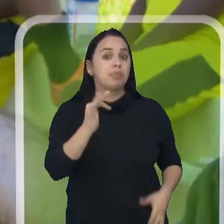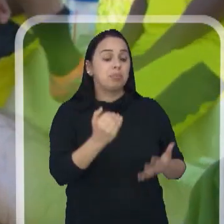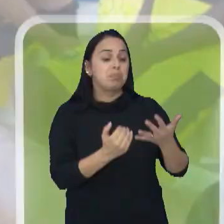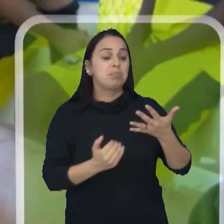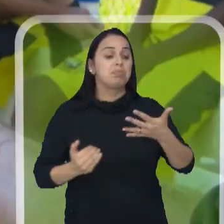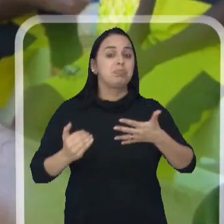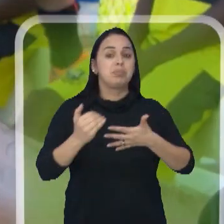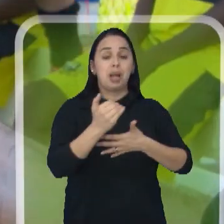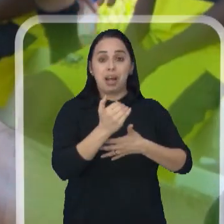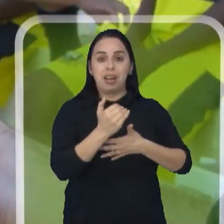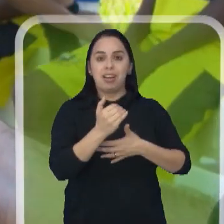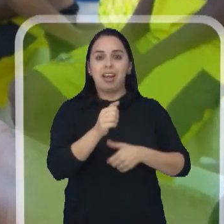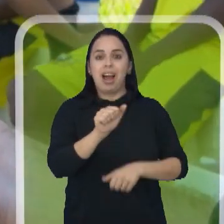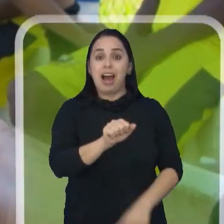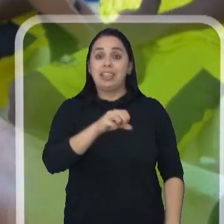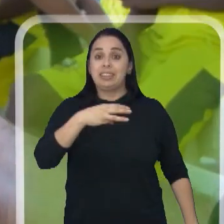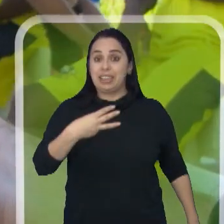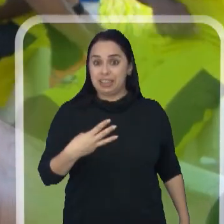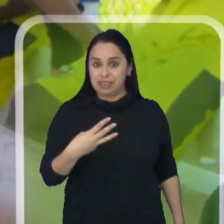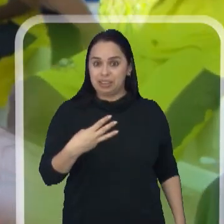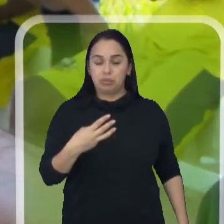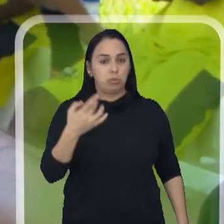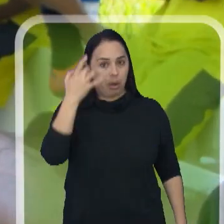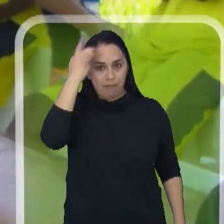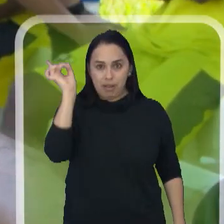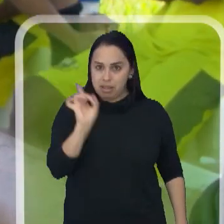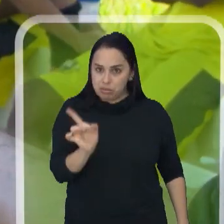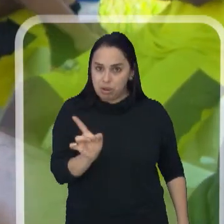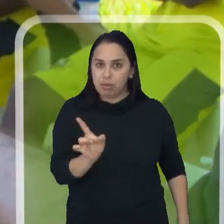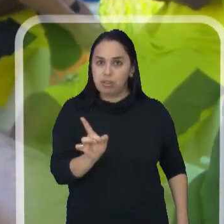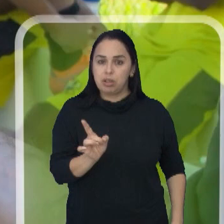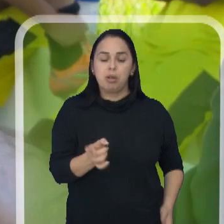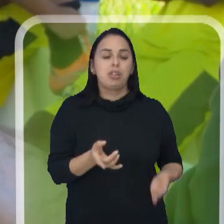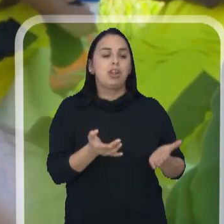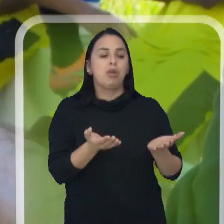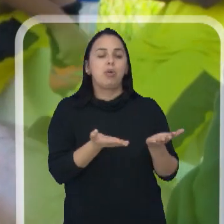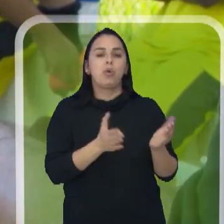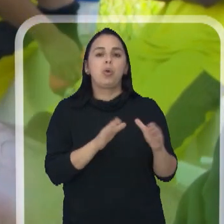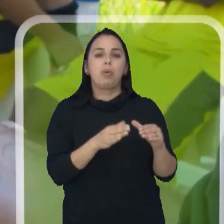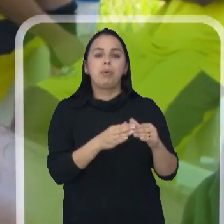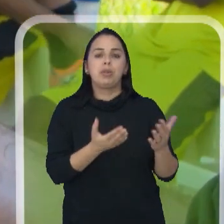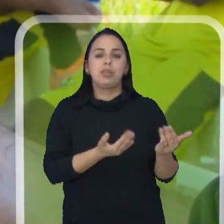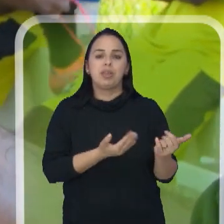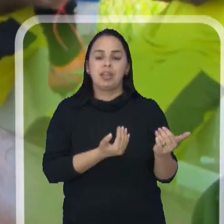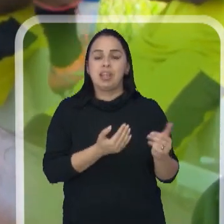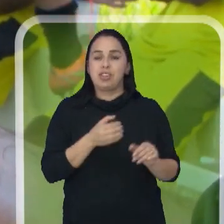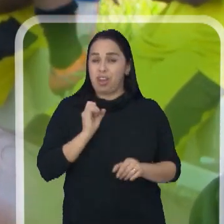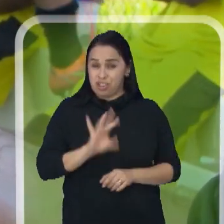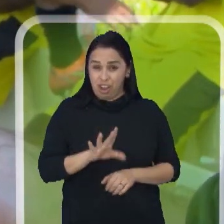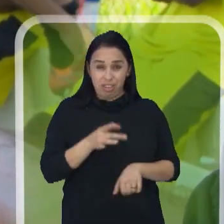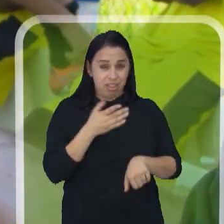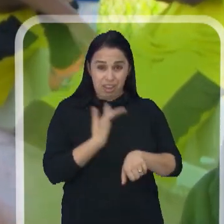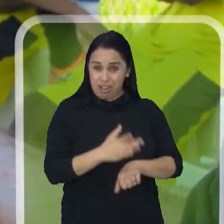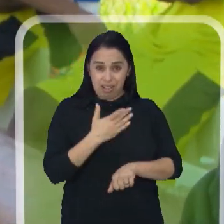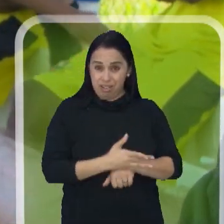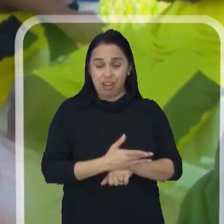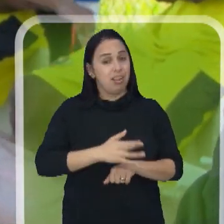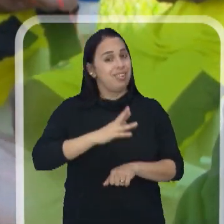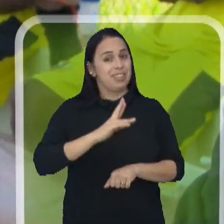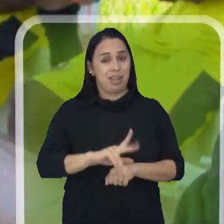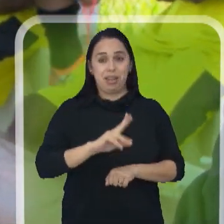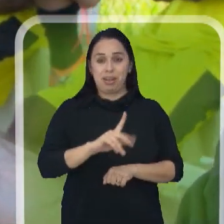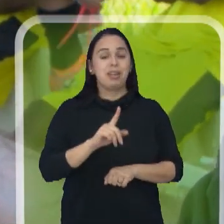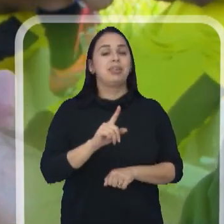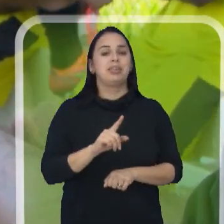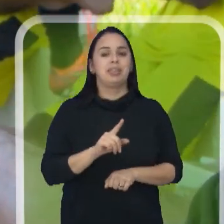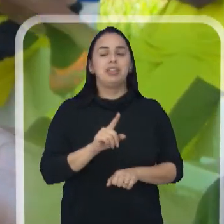Série A3 não é fácil, porque você trabalhar com jovens, você não pode ser somente treinador. Você tem que ser, acima